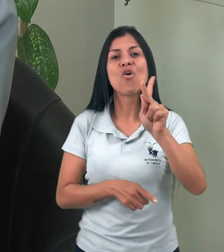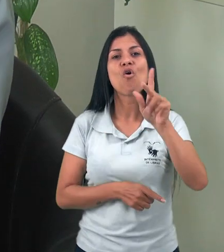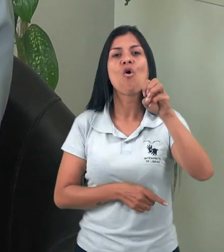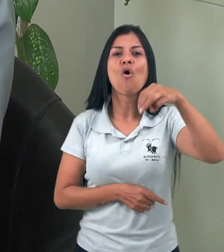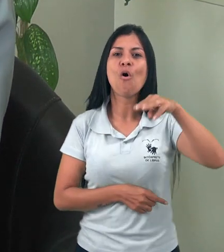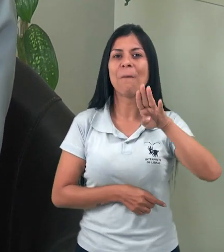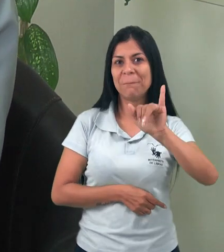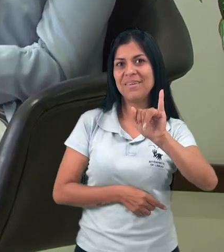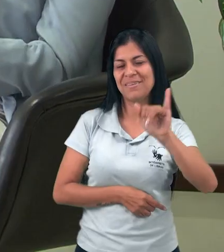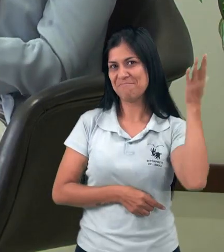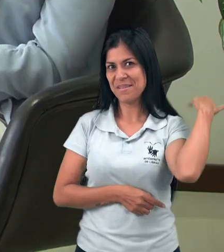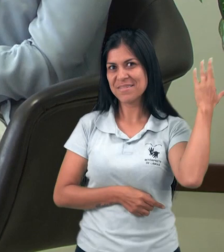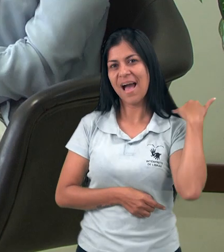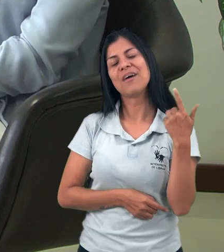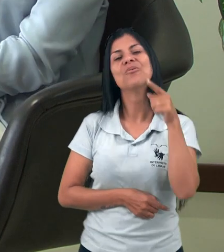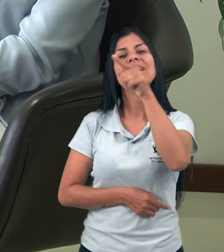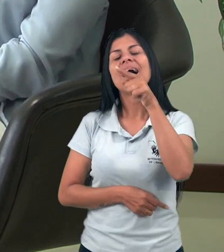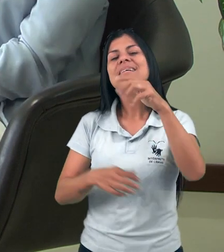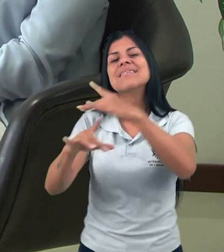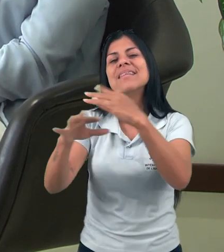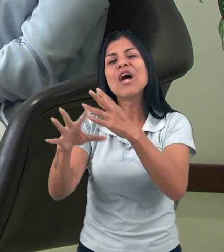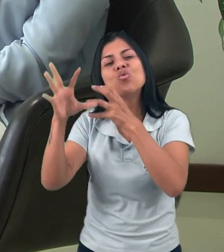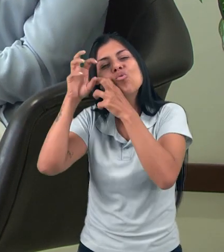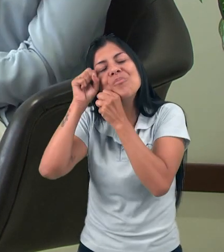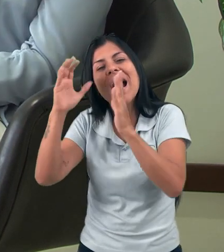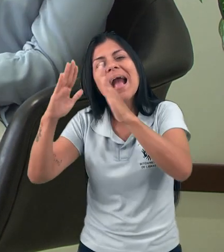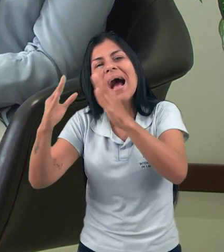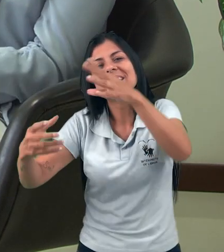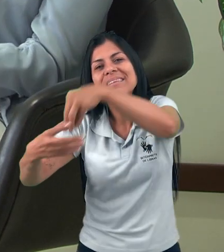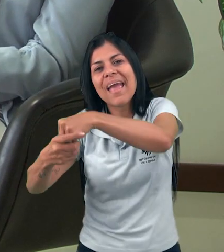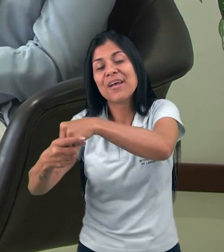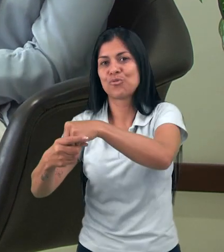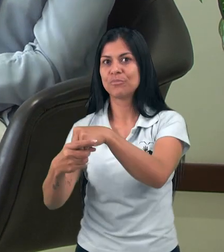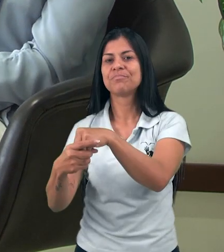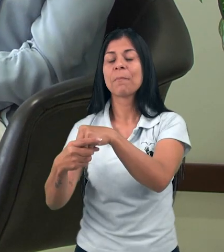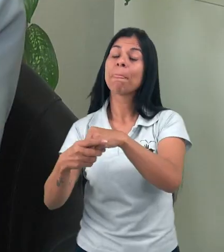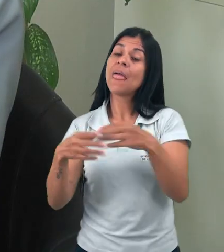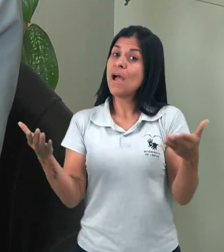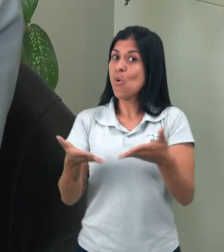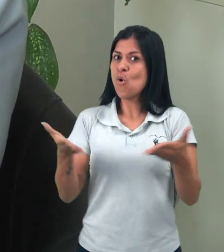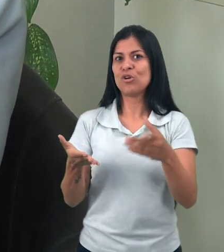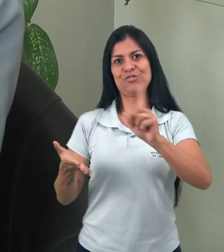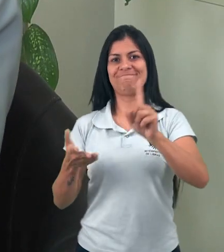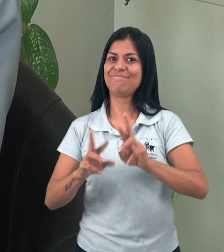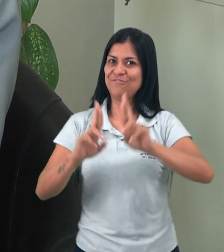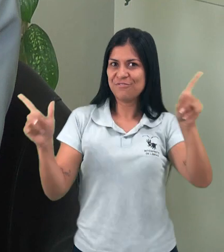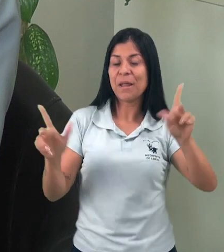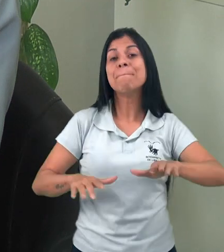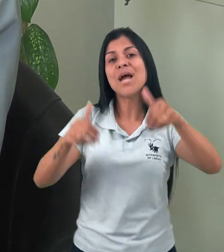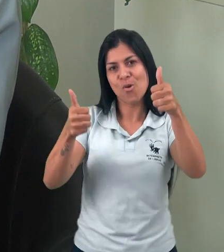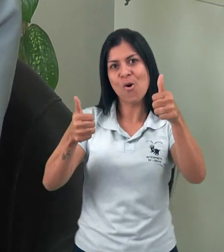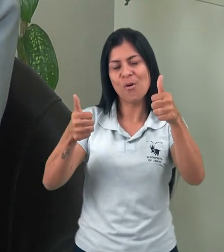Kombi. Enquanto aluna, a gente dormia na casa das pessoas, porque era tudo muito rústico. Com o passar dos anos,